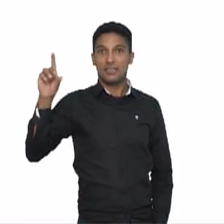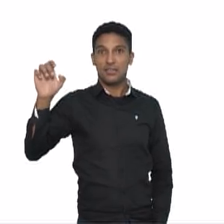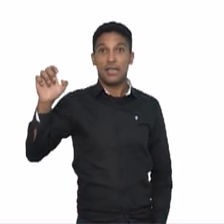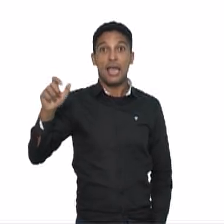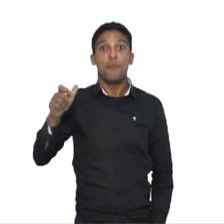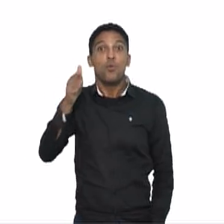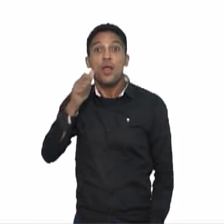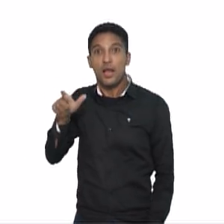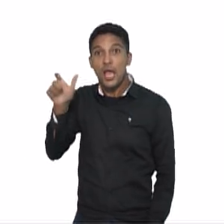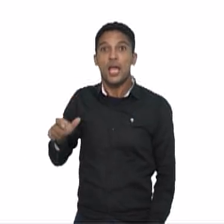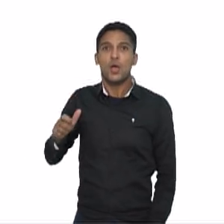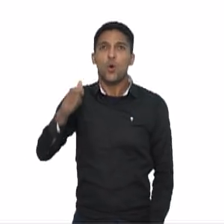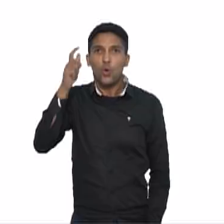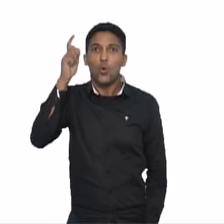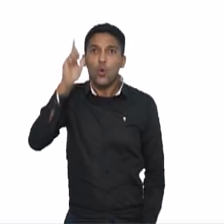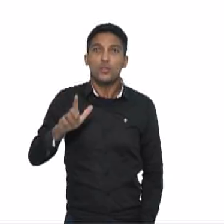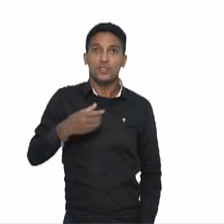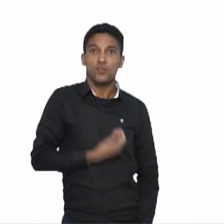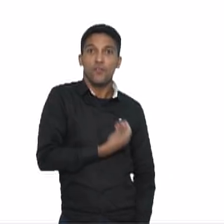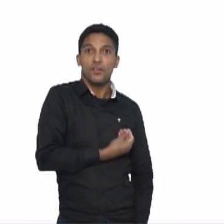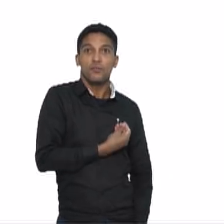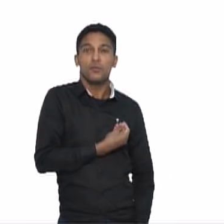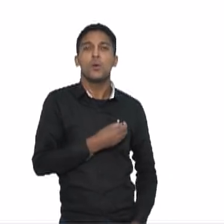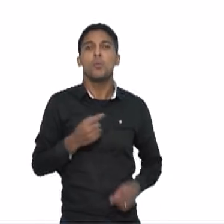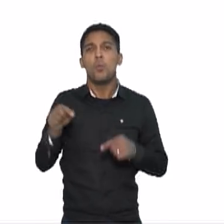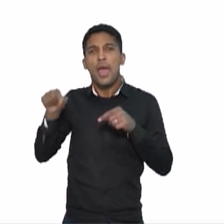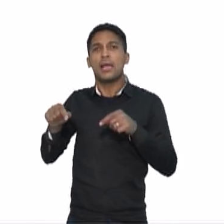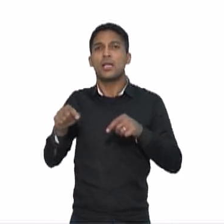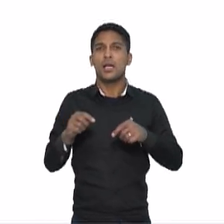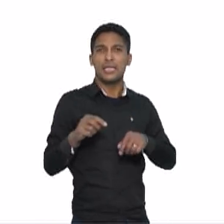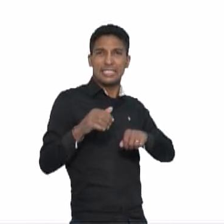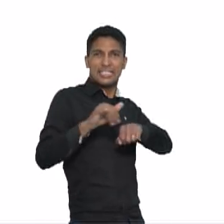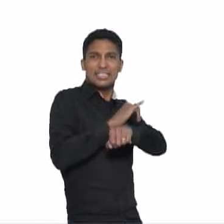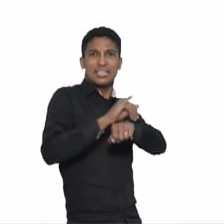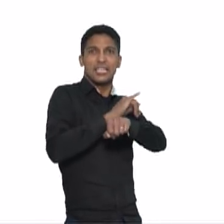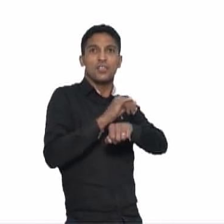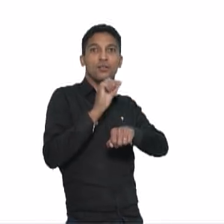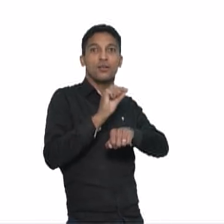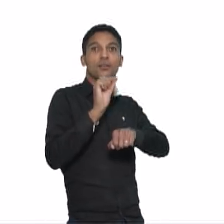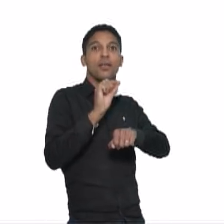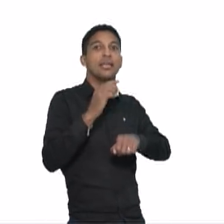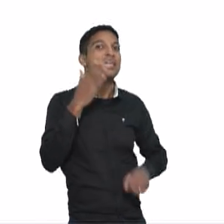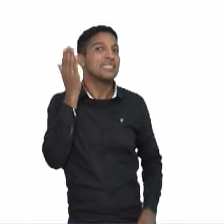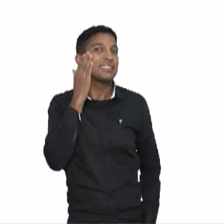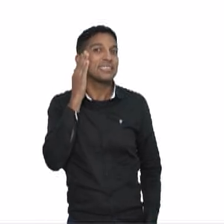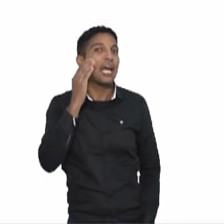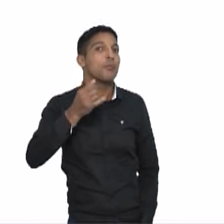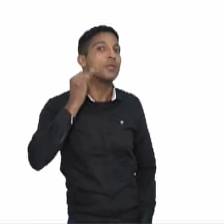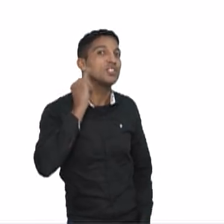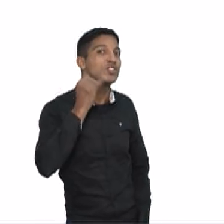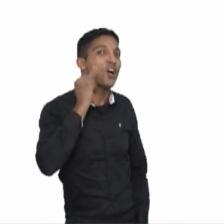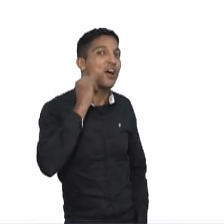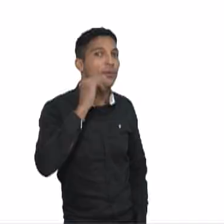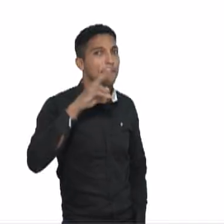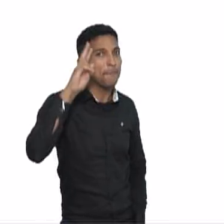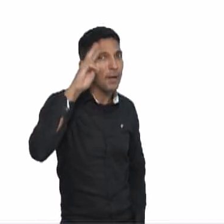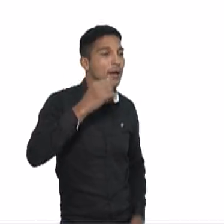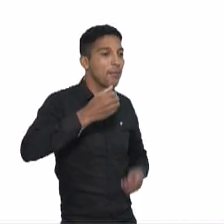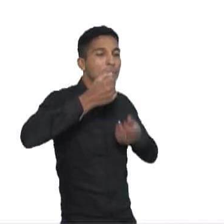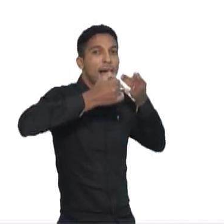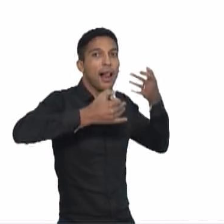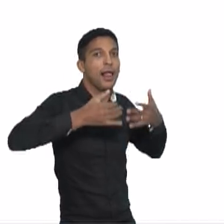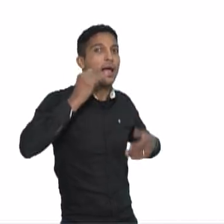alternativa correta é a C. A Sherazade sabia instigar o público que era o rei persa, né? Através